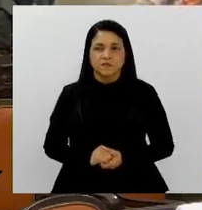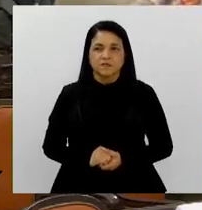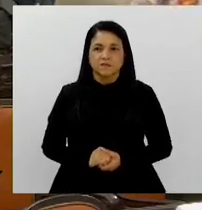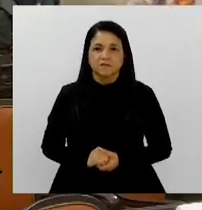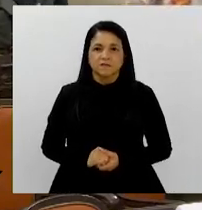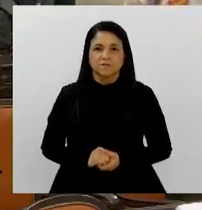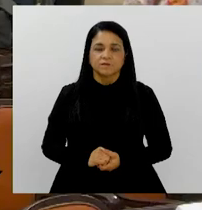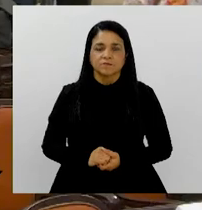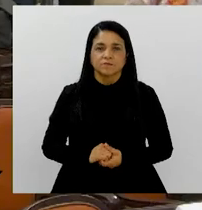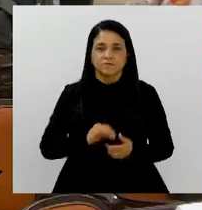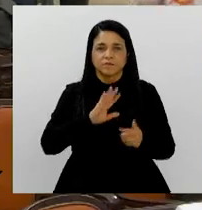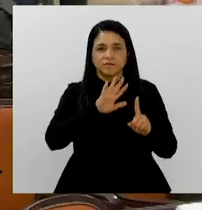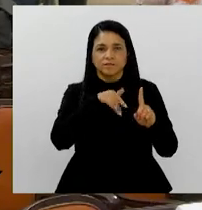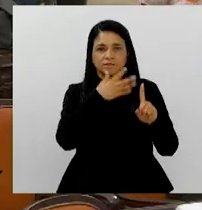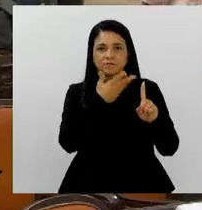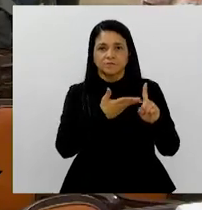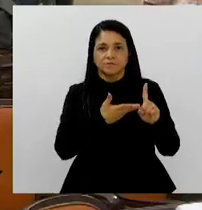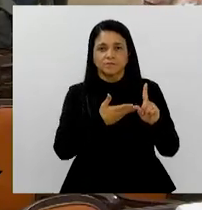Próximo agraciado,